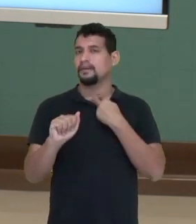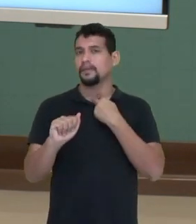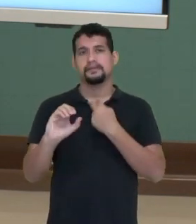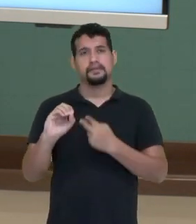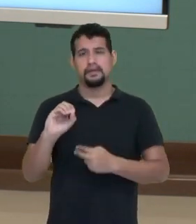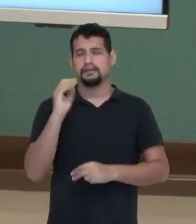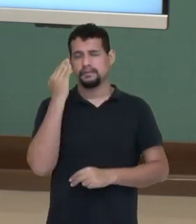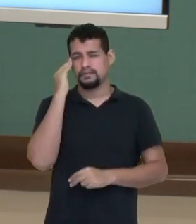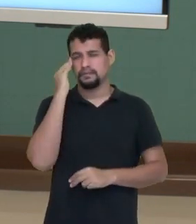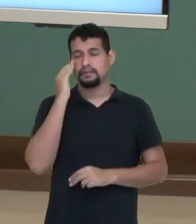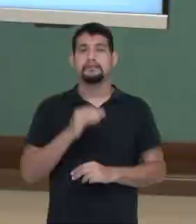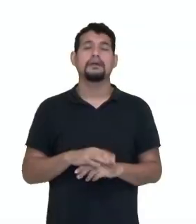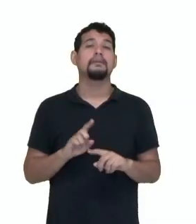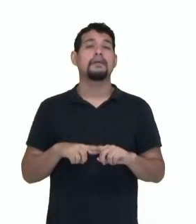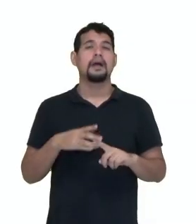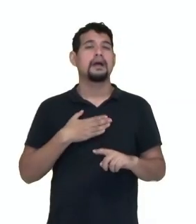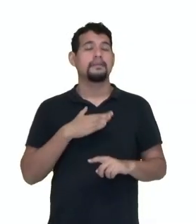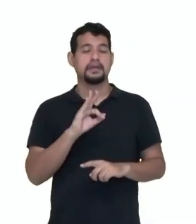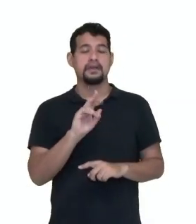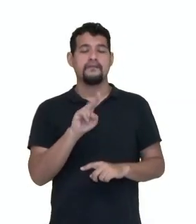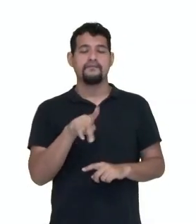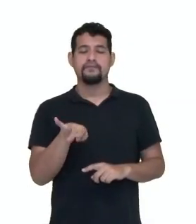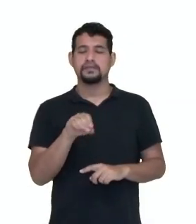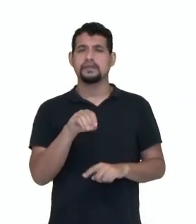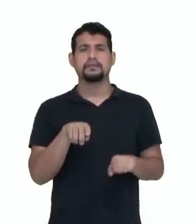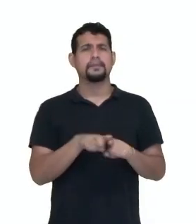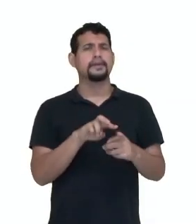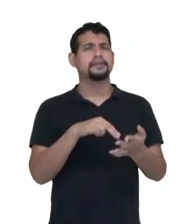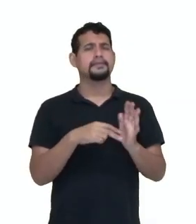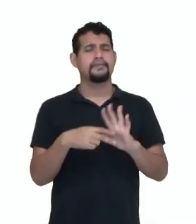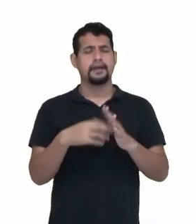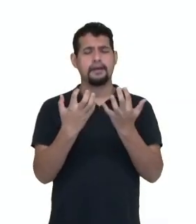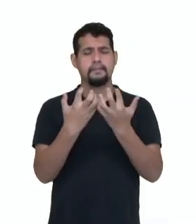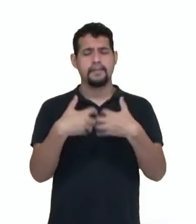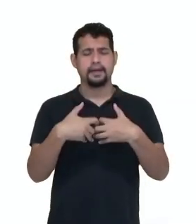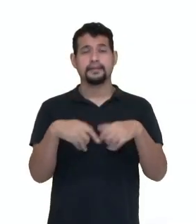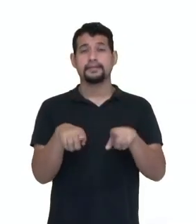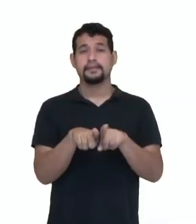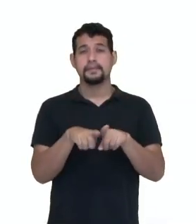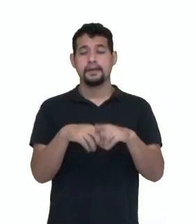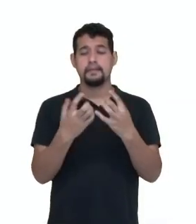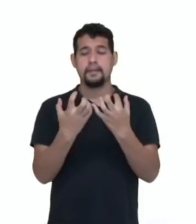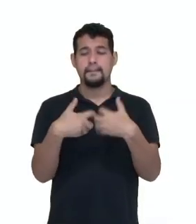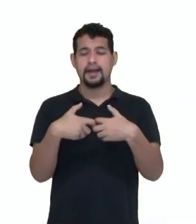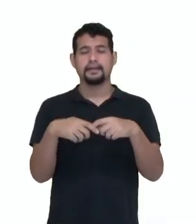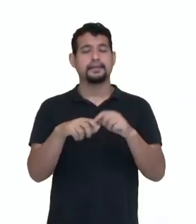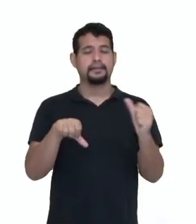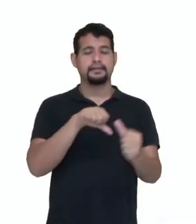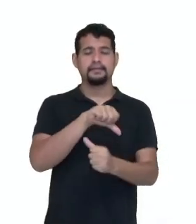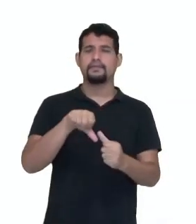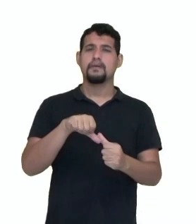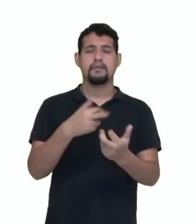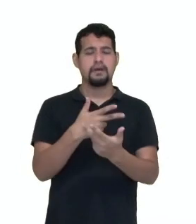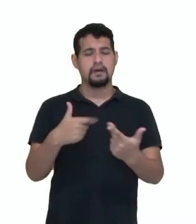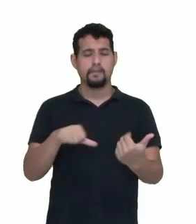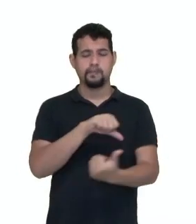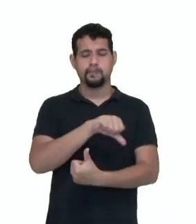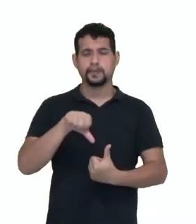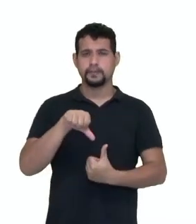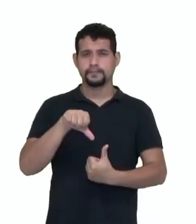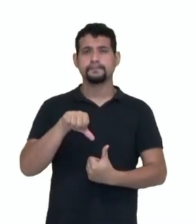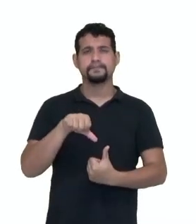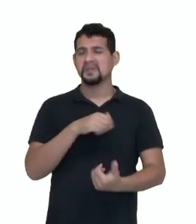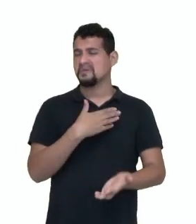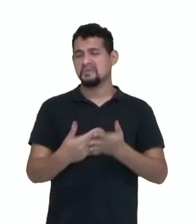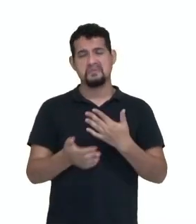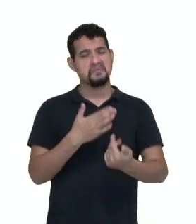certo? Então a minha função, a minha lei de formação é uma máquina. Imagina aí uma máquina que transforma uma coisa em outra, ok?